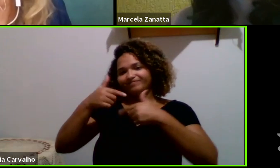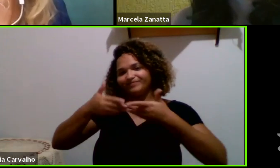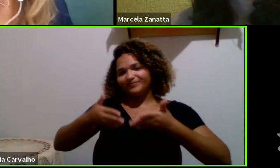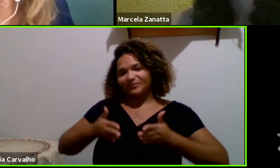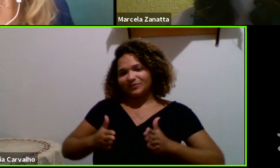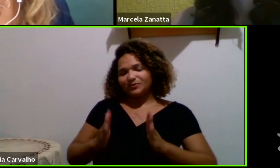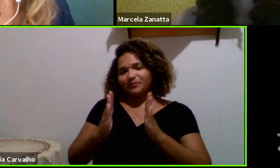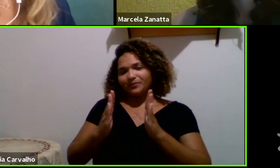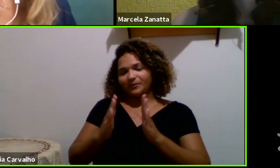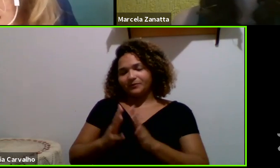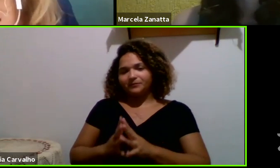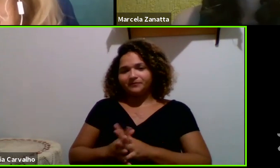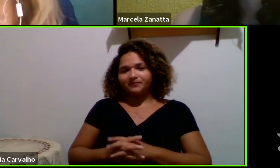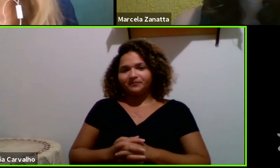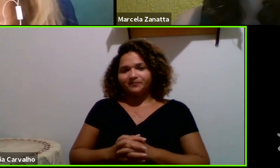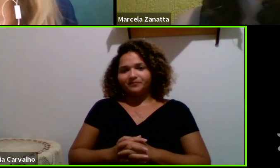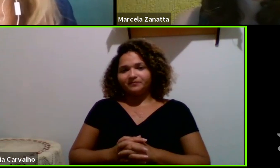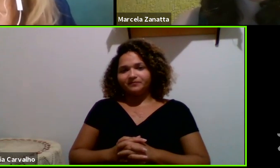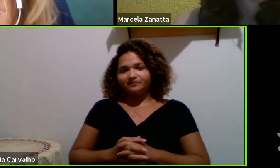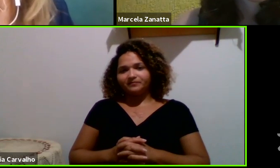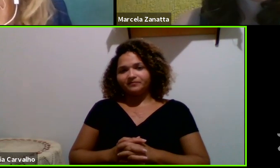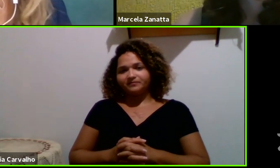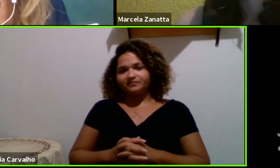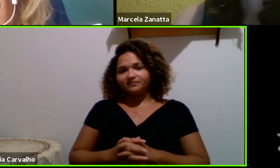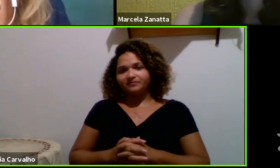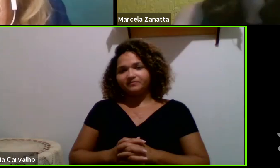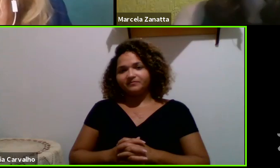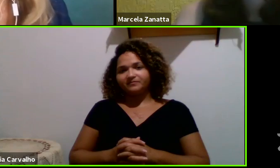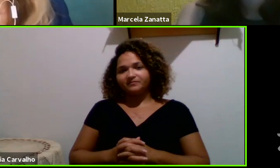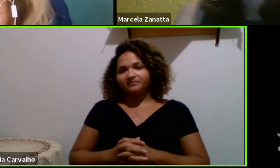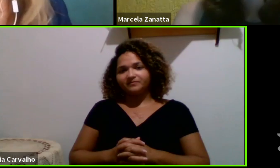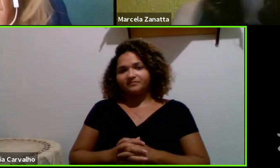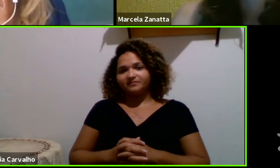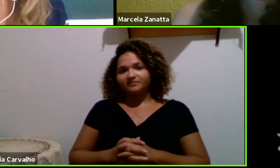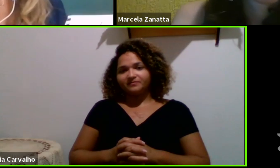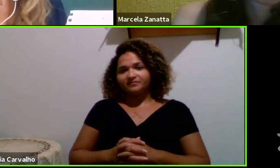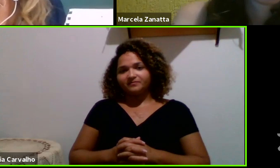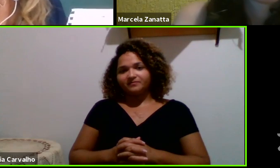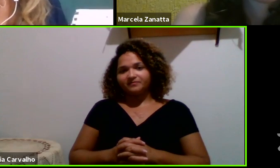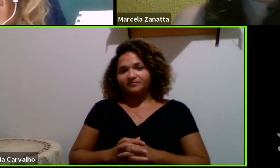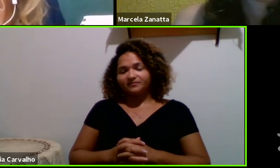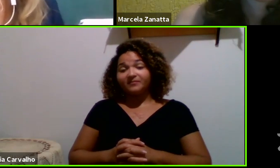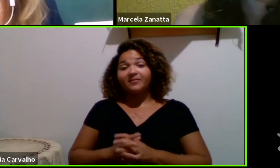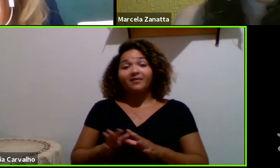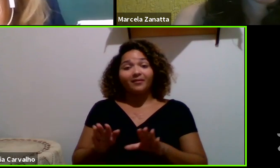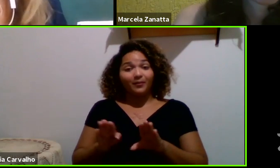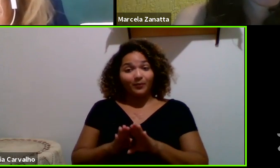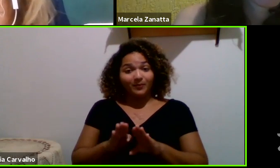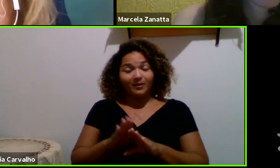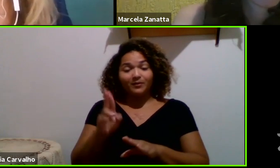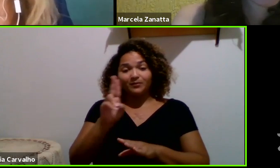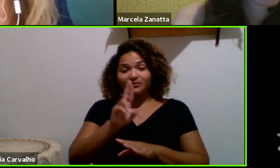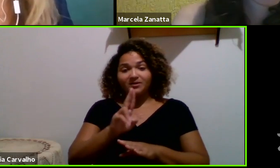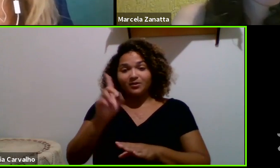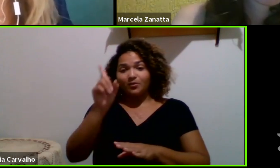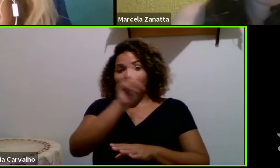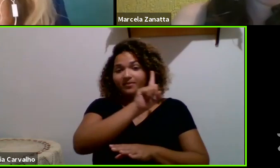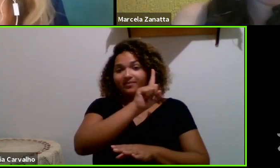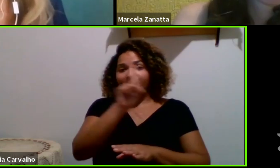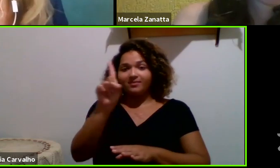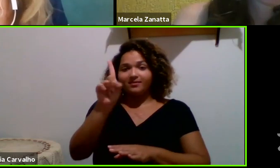né? Inclusive, ela foi utilizada como um método não farmacológico, porque ela desvia,